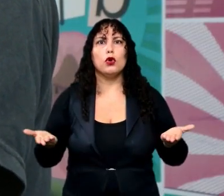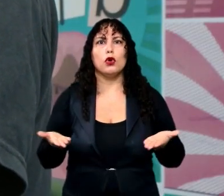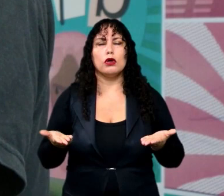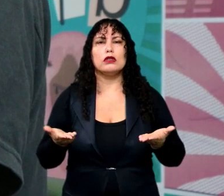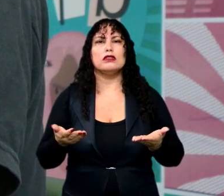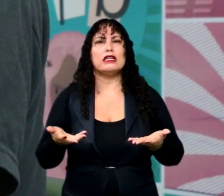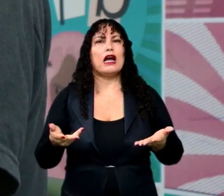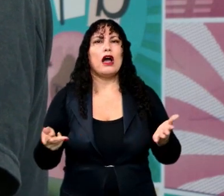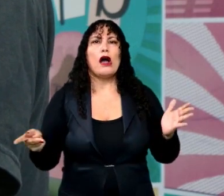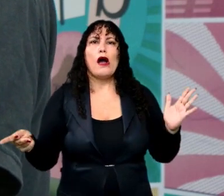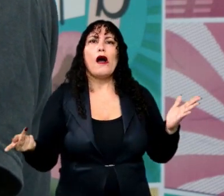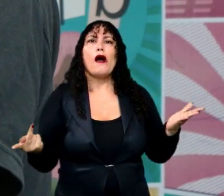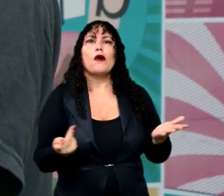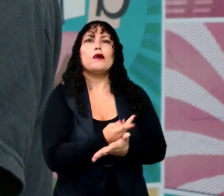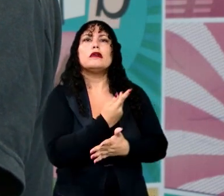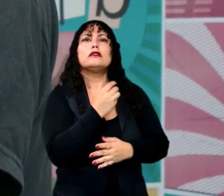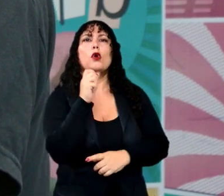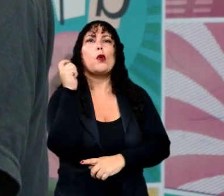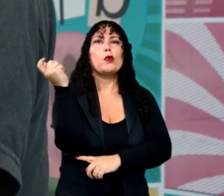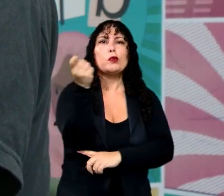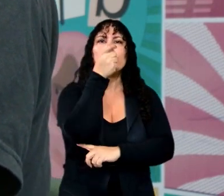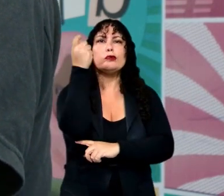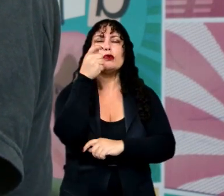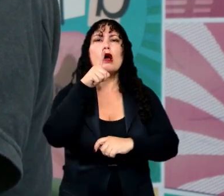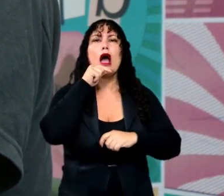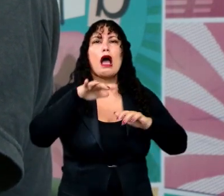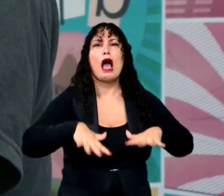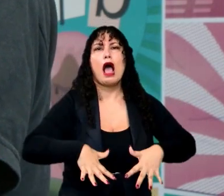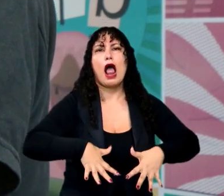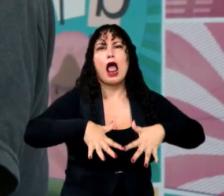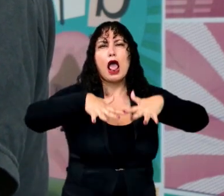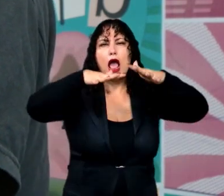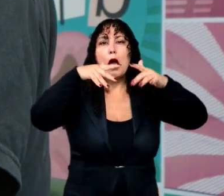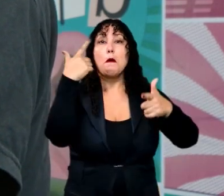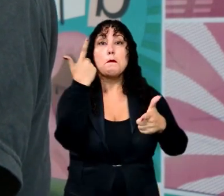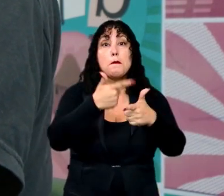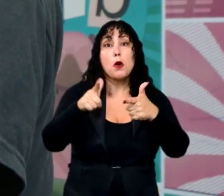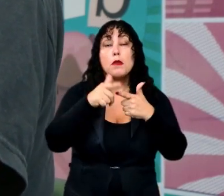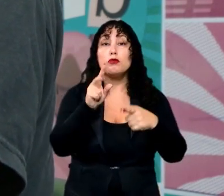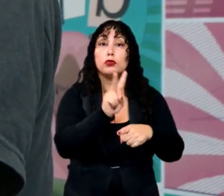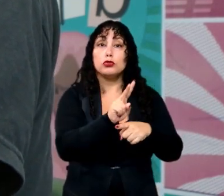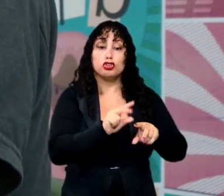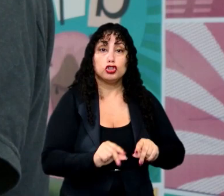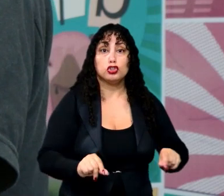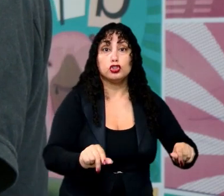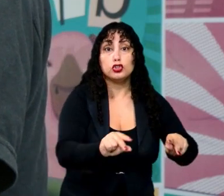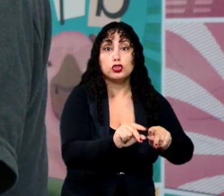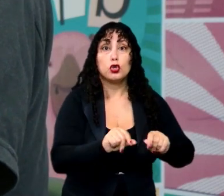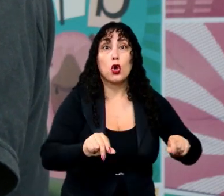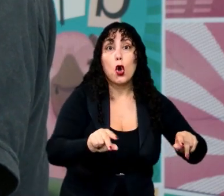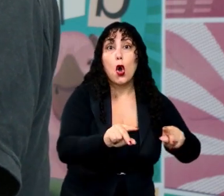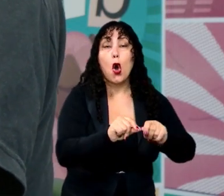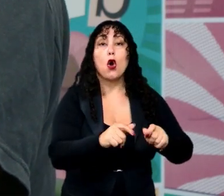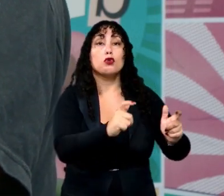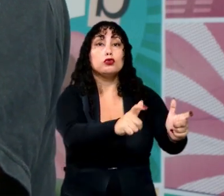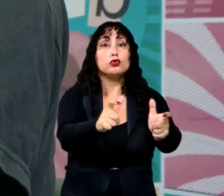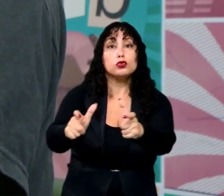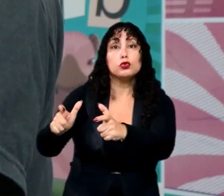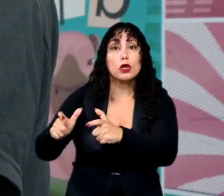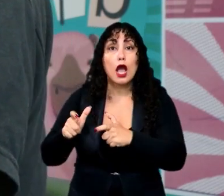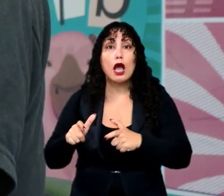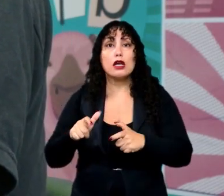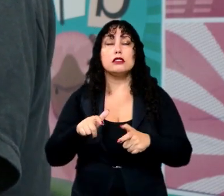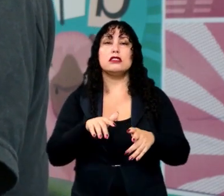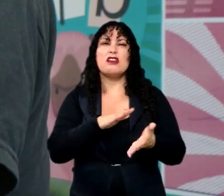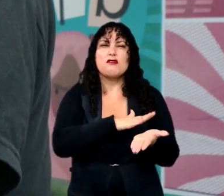desastre acontecendo no Rio Grande do Sul problema de proteção do solo revestimento demais do solo em alguns locais